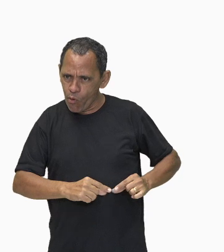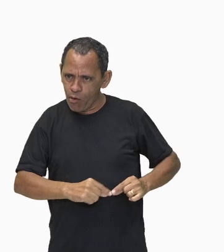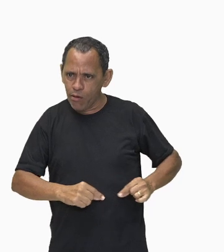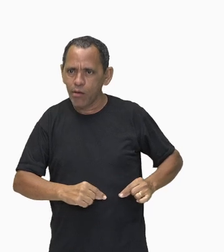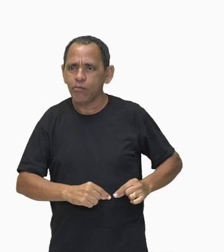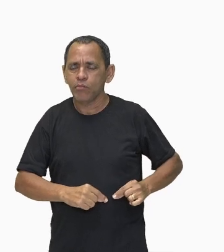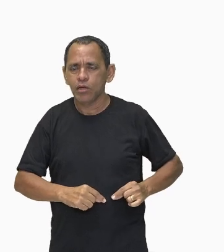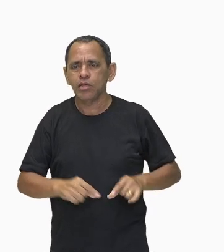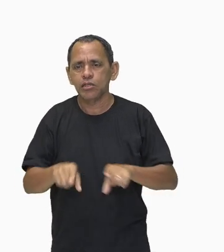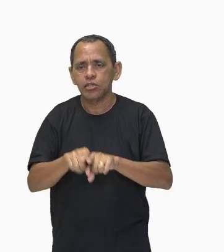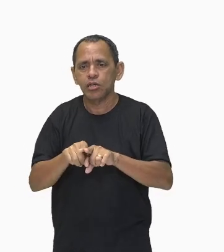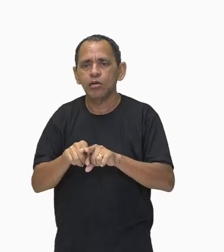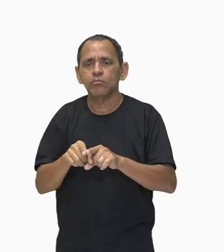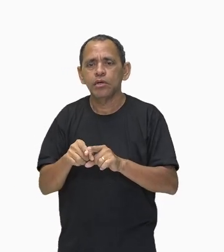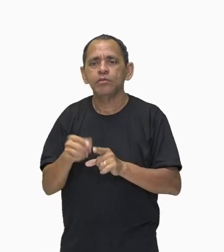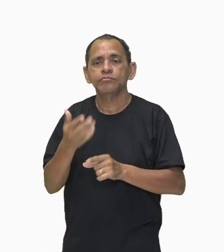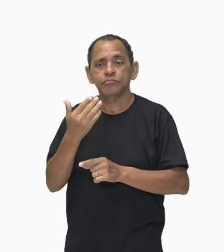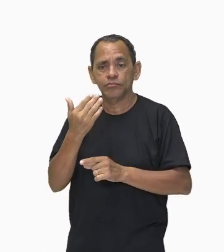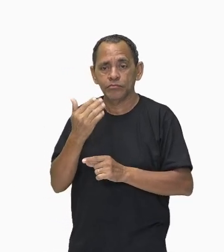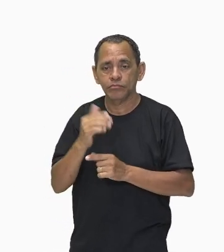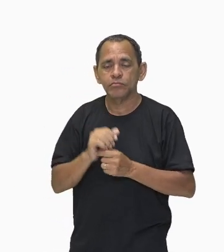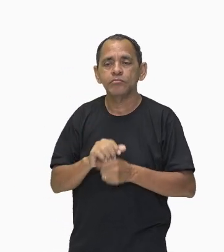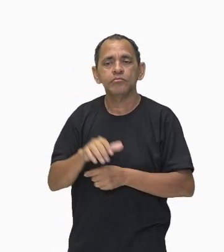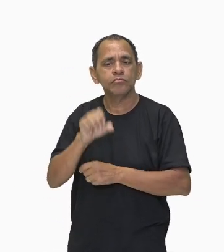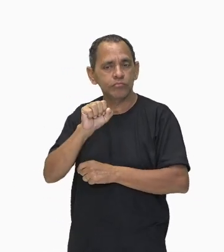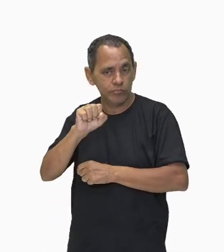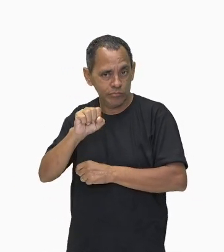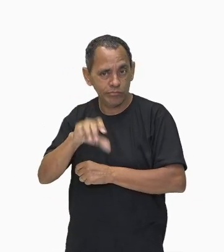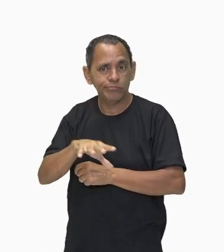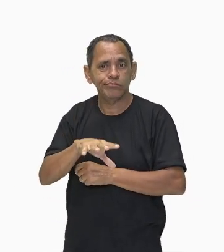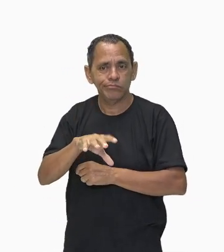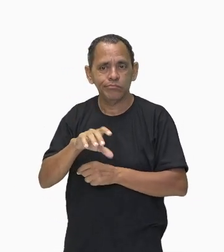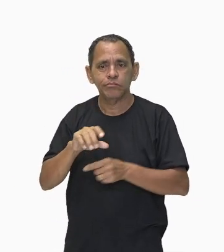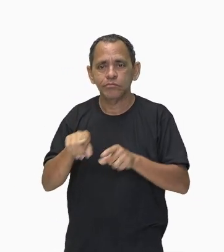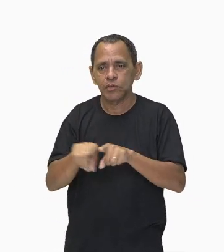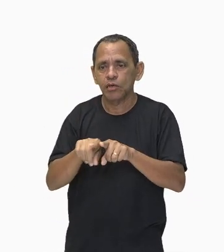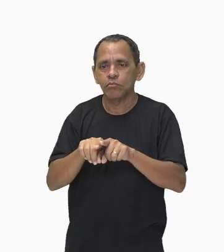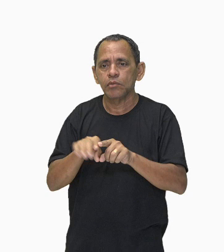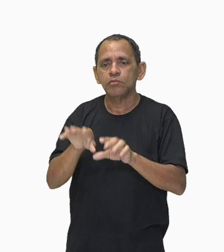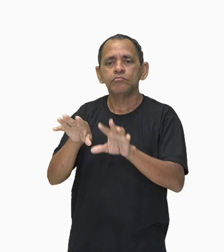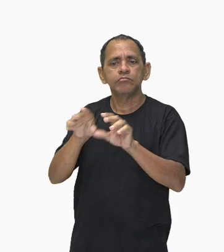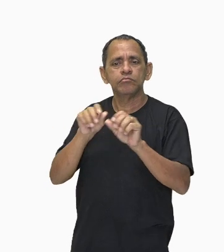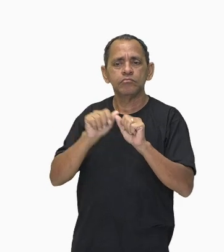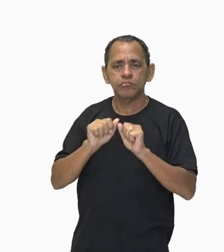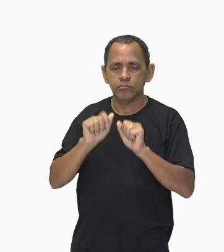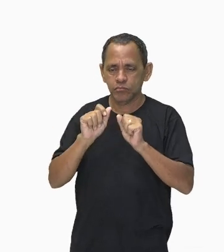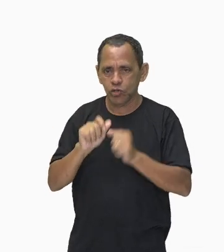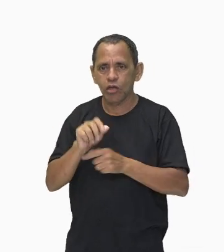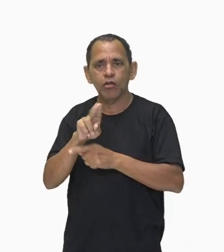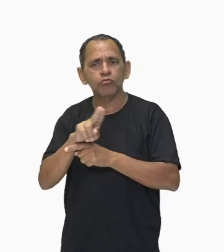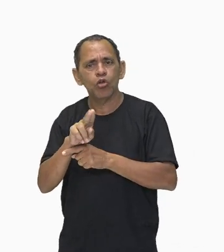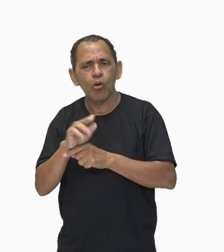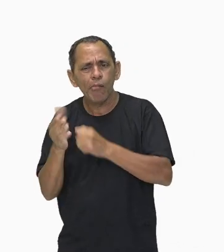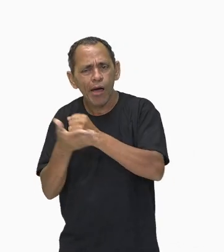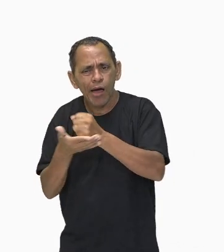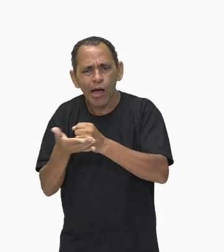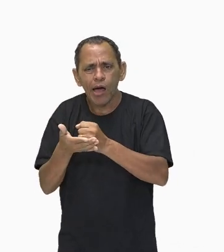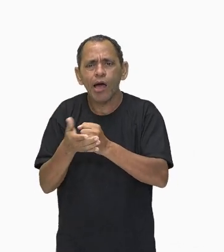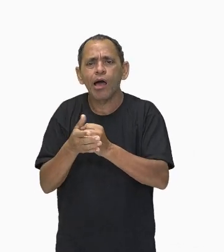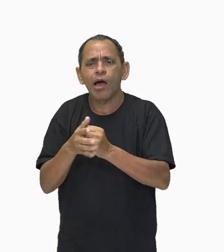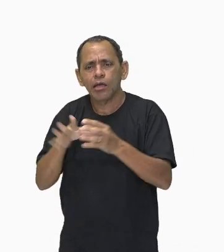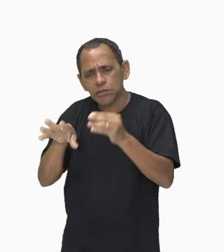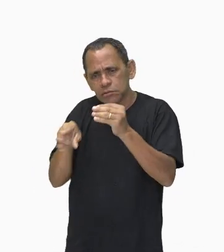enzimas, sendo absorvidos pela sua unidade básica na composição,